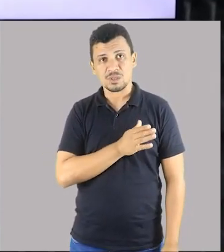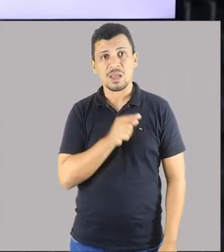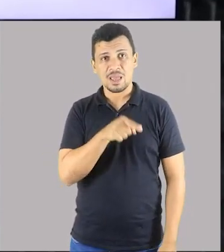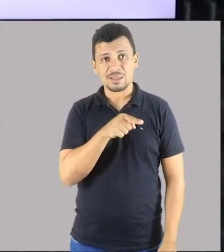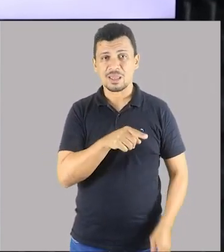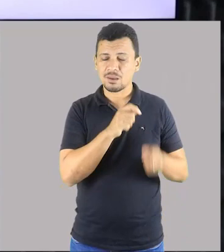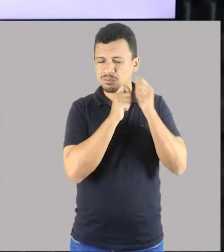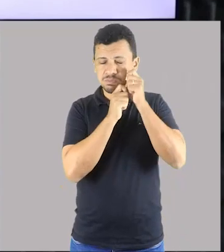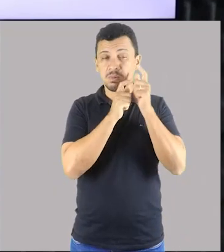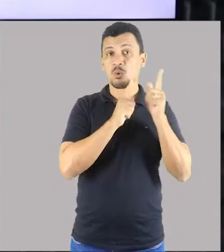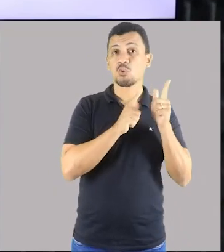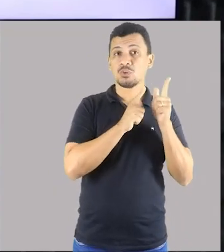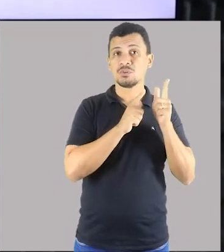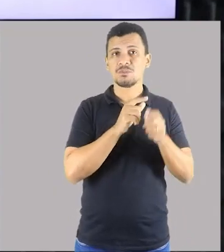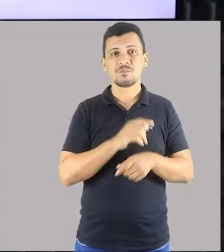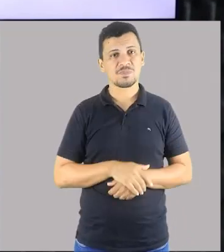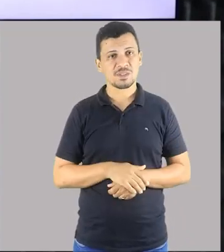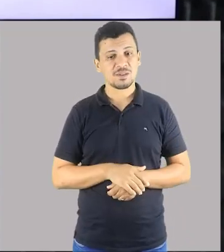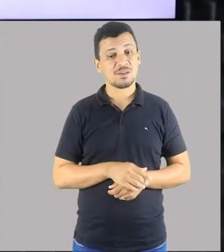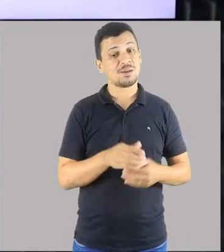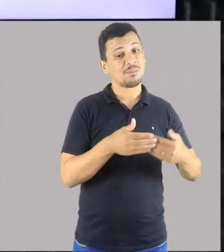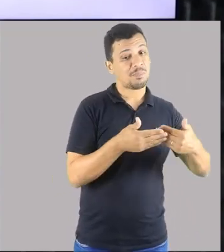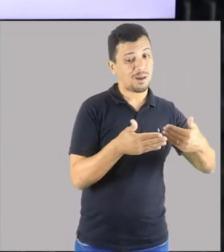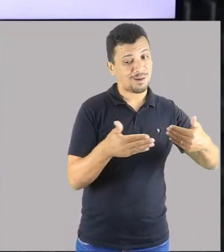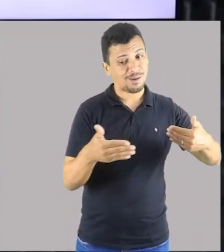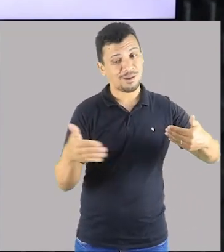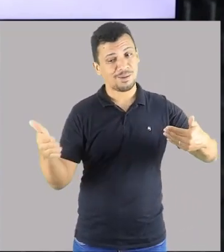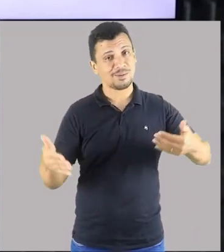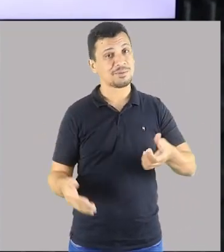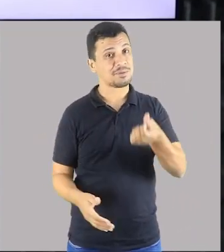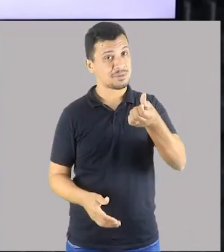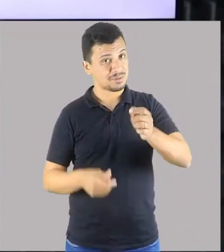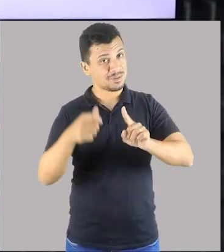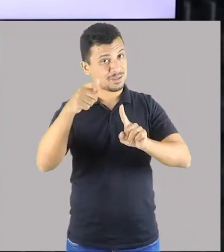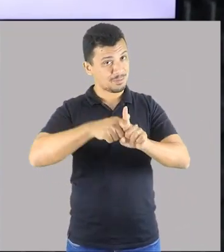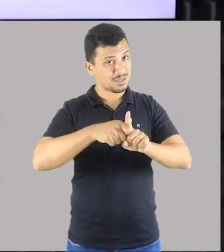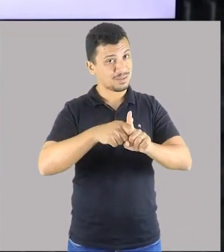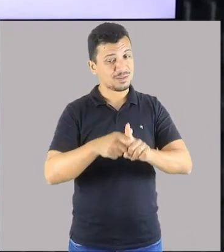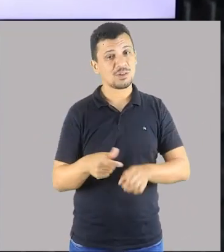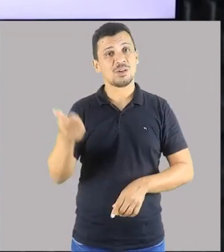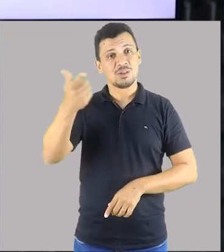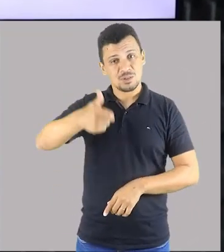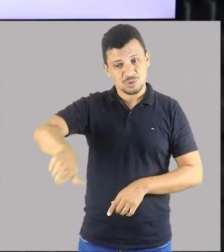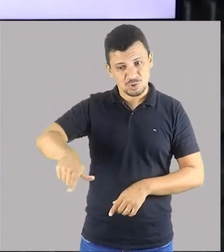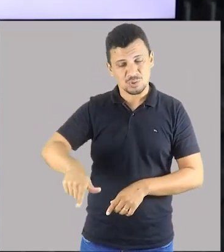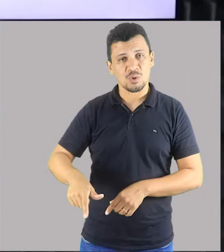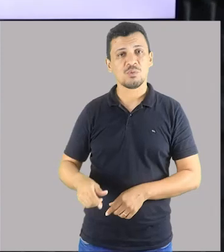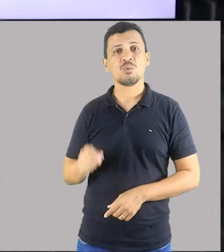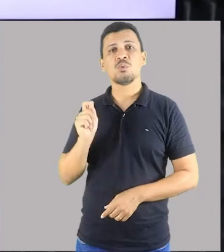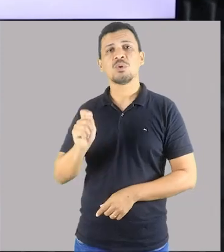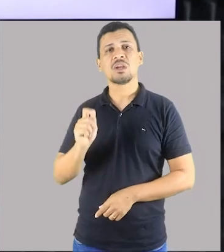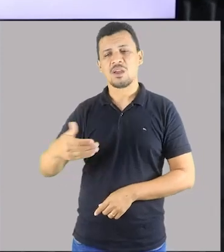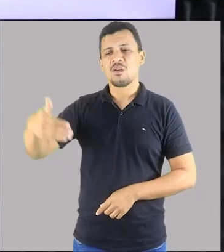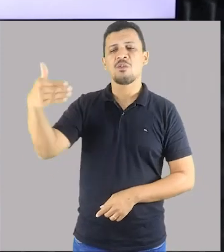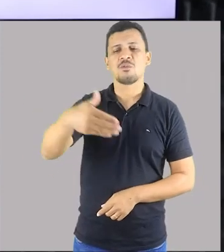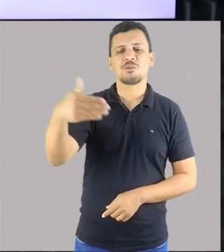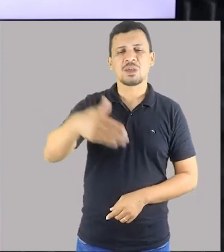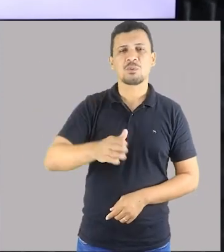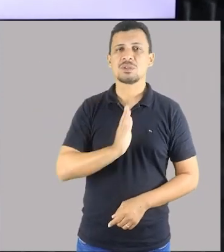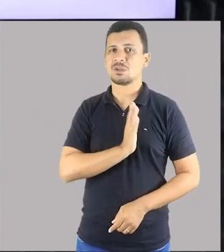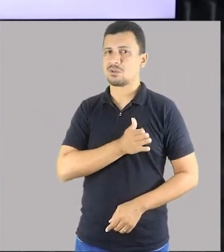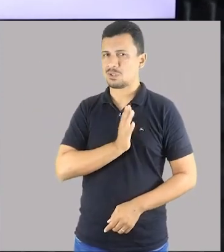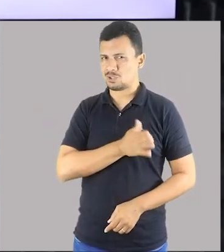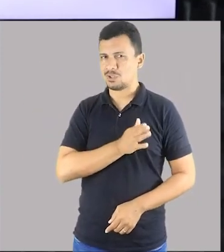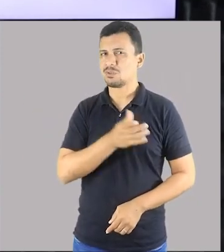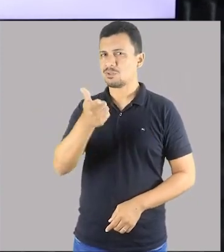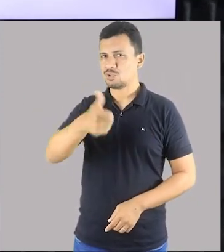acordou. Aí ele passou por 6 meses de treinamento. Depois ele foi e aferiu novamente, após esses 6 meses, a frequência cardíaca. Ele